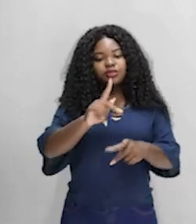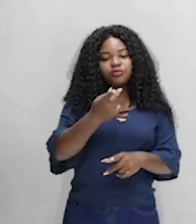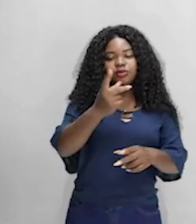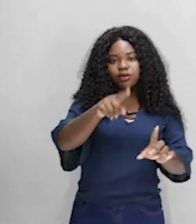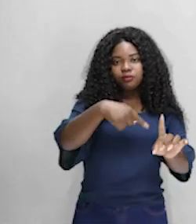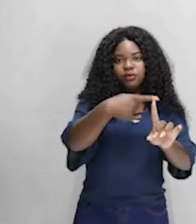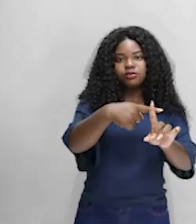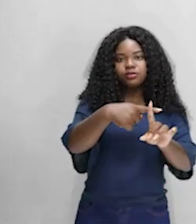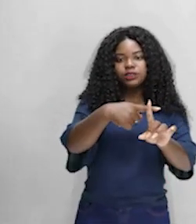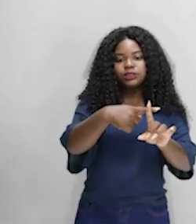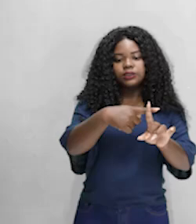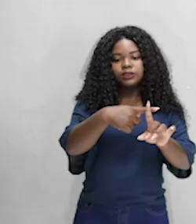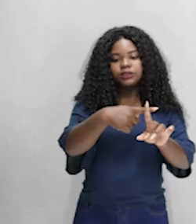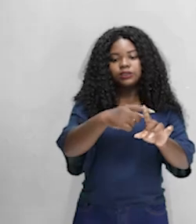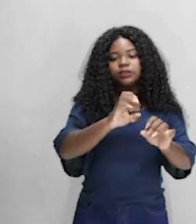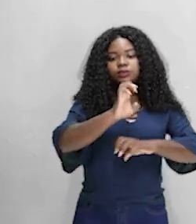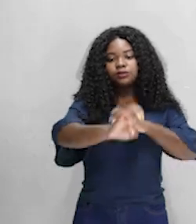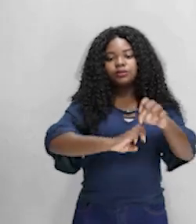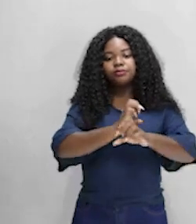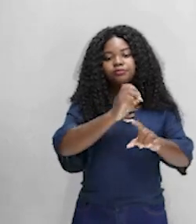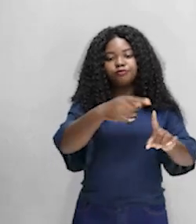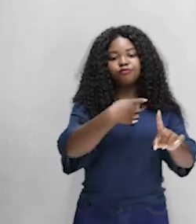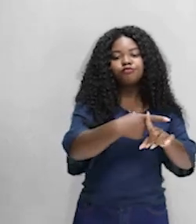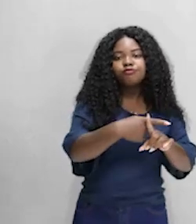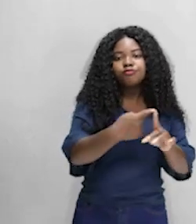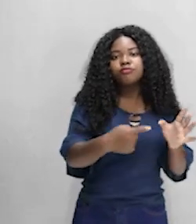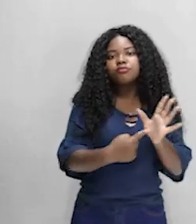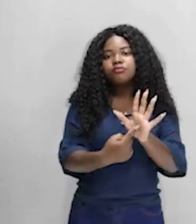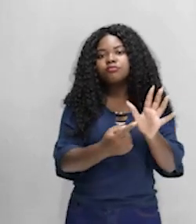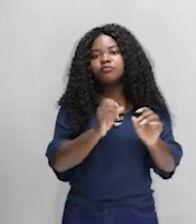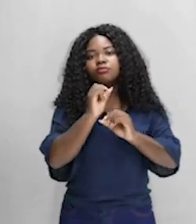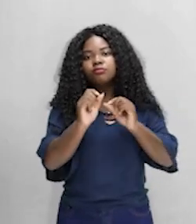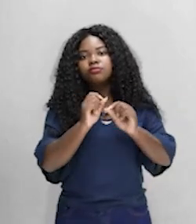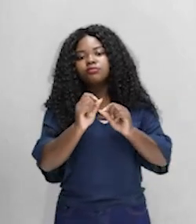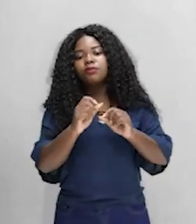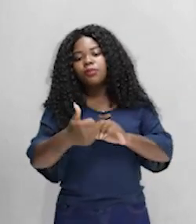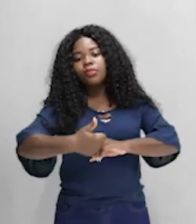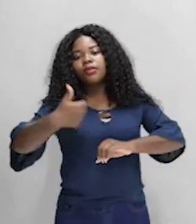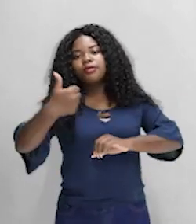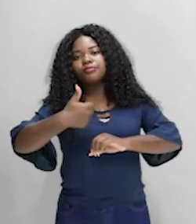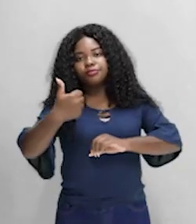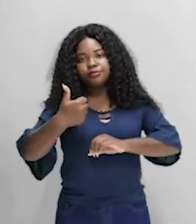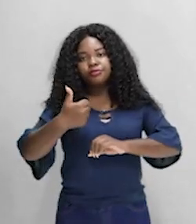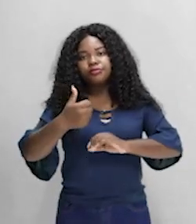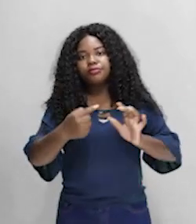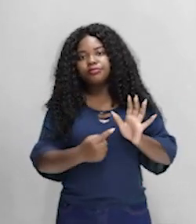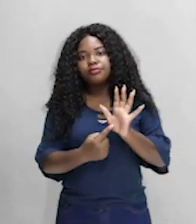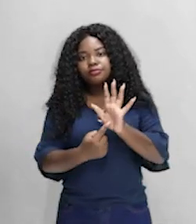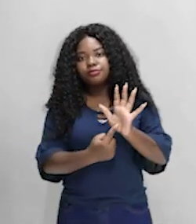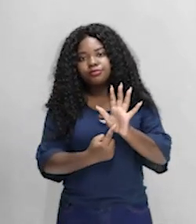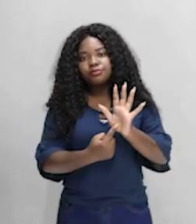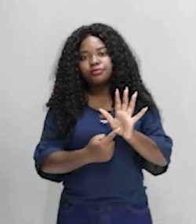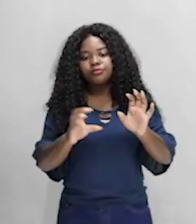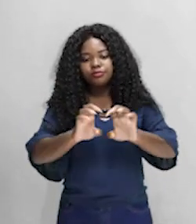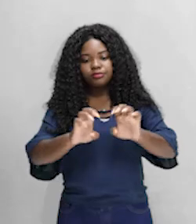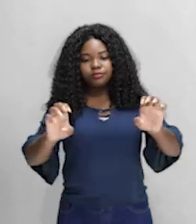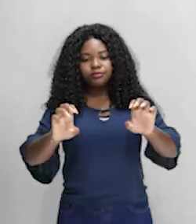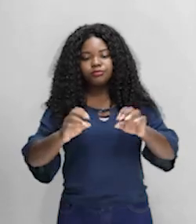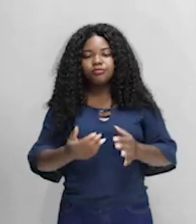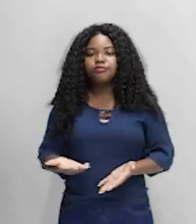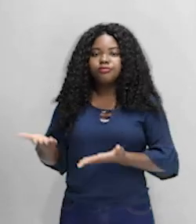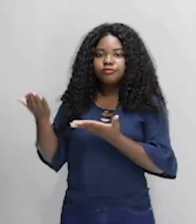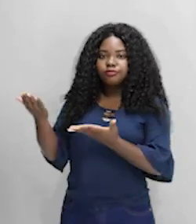cátions, os elementos positivos, são aqueles que aparecem primeiramente, são os primeiros a aparecerem na fórmula